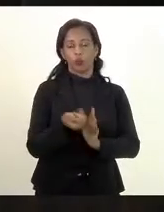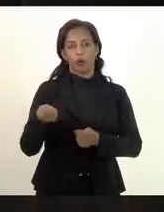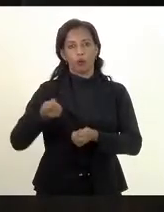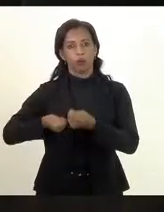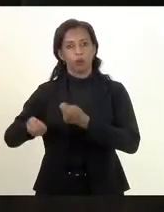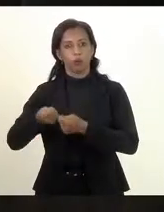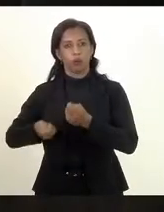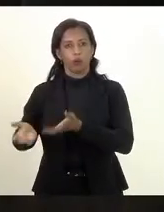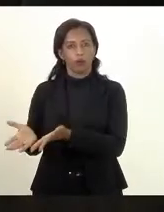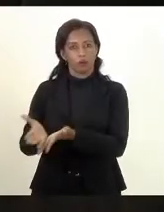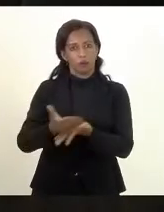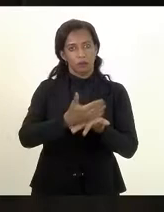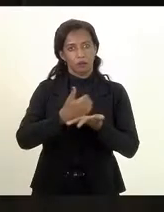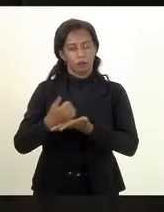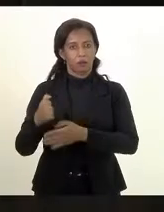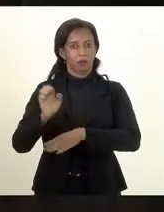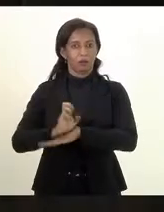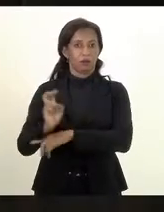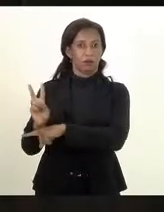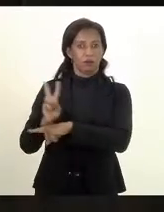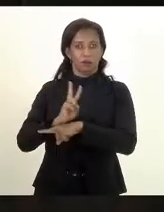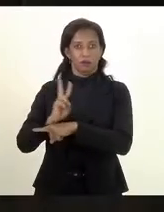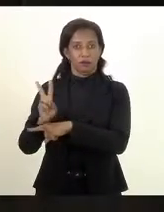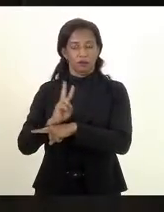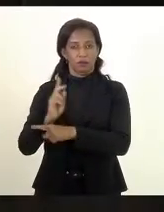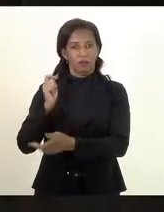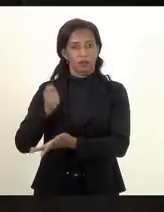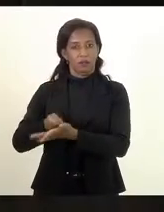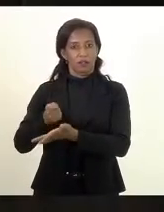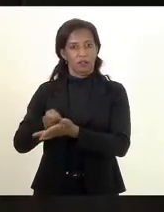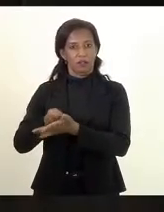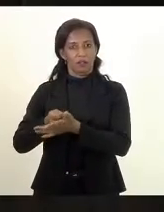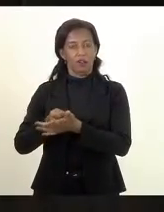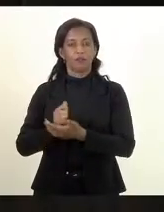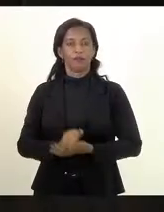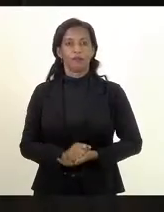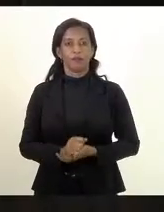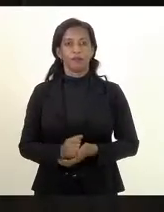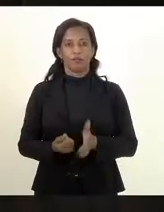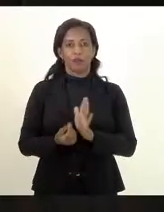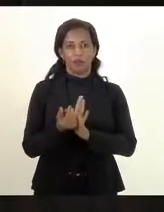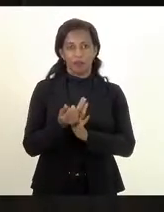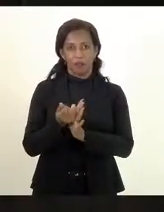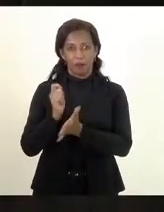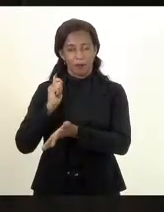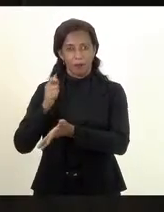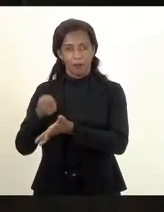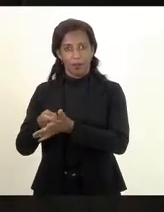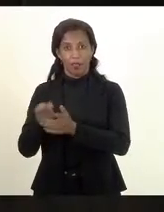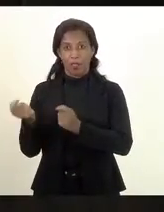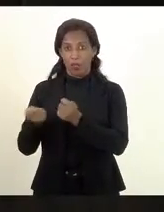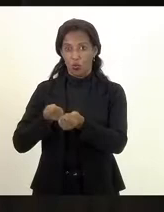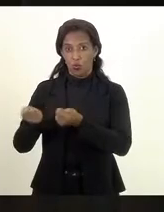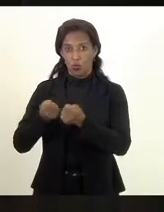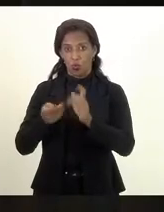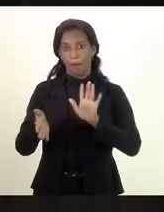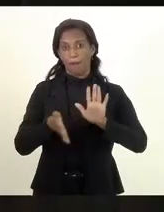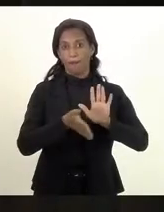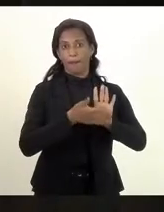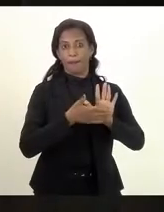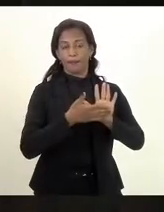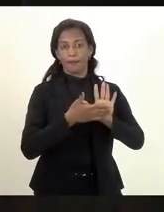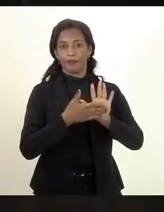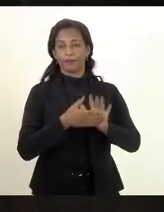Arrecadação Estadual e de Fiscalização dos Tributos Estaduais, de Orçamento, Finanças, Fiscalização e Controle. Para emitir parecer,